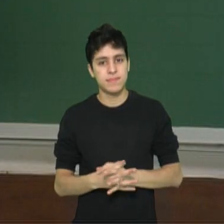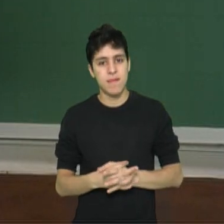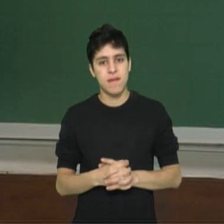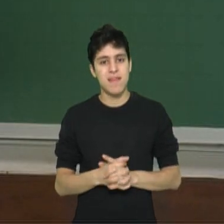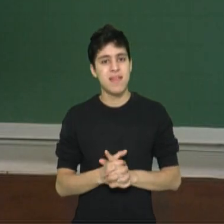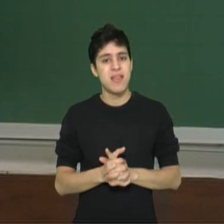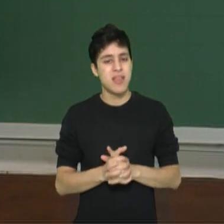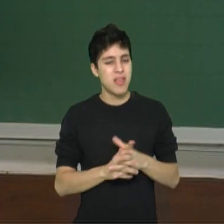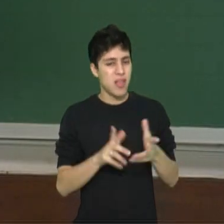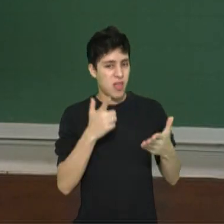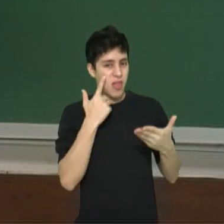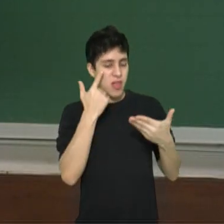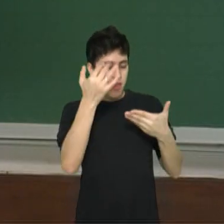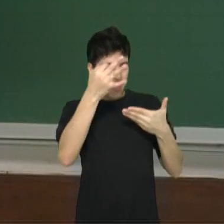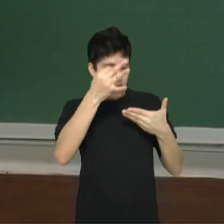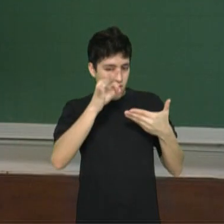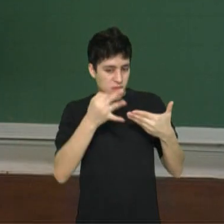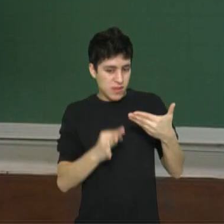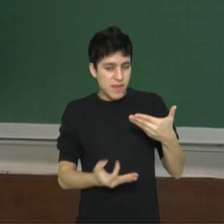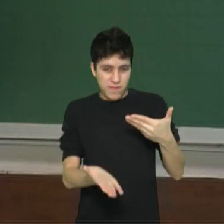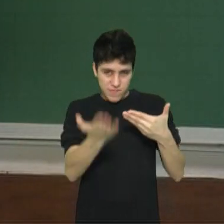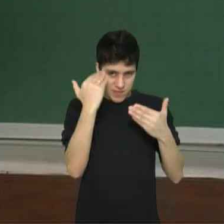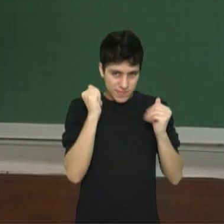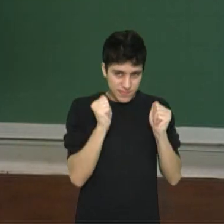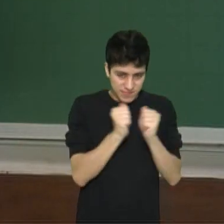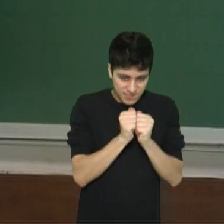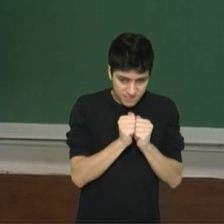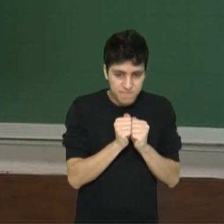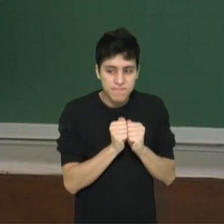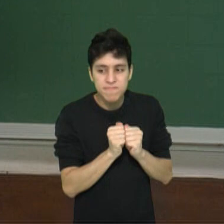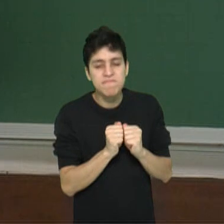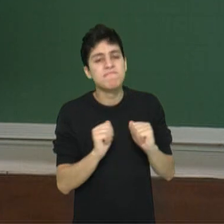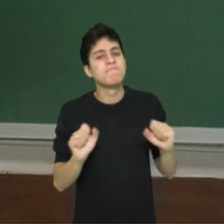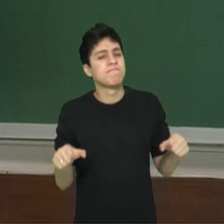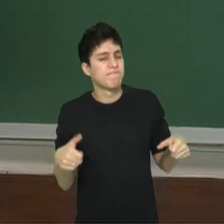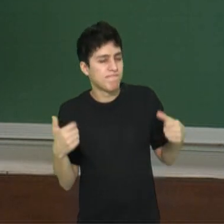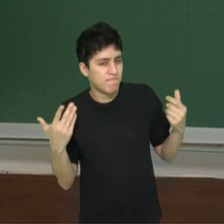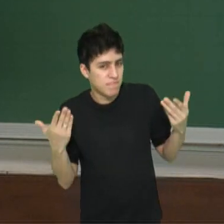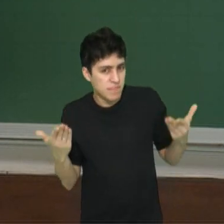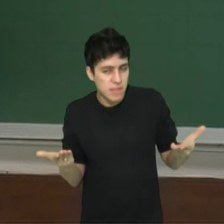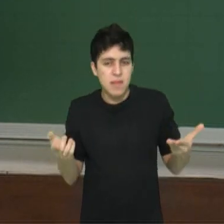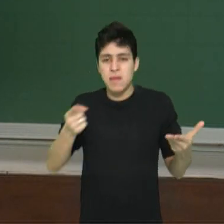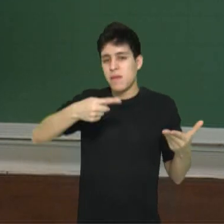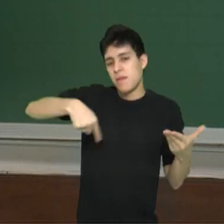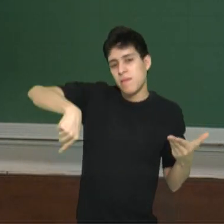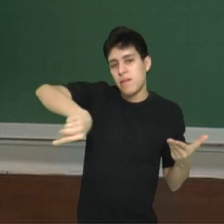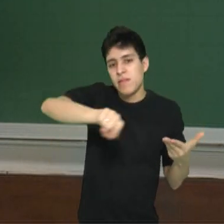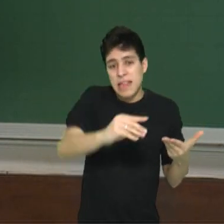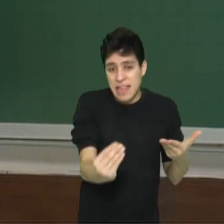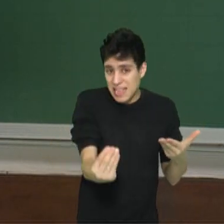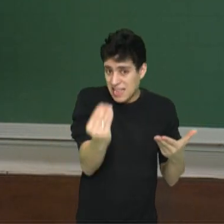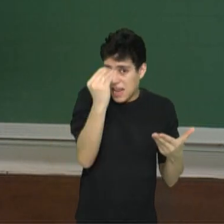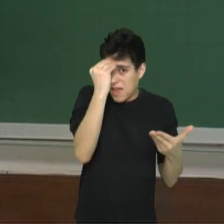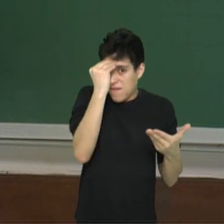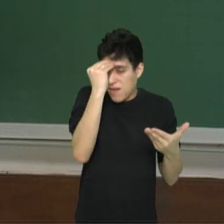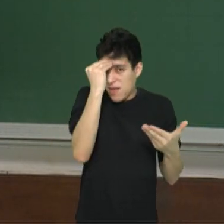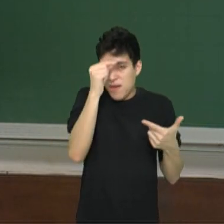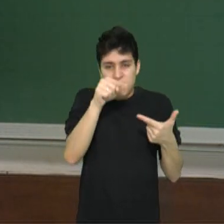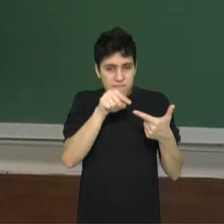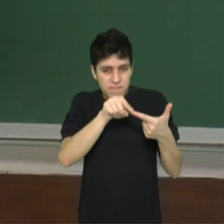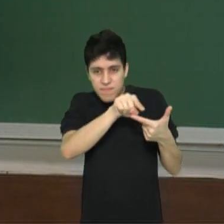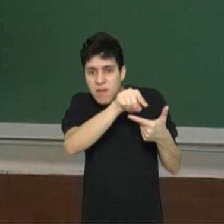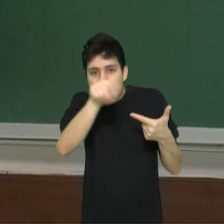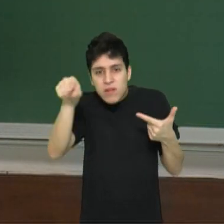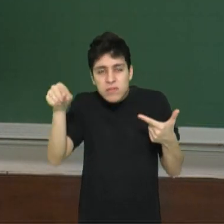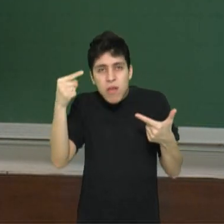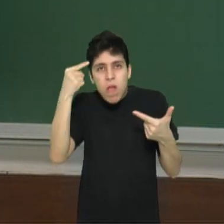Correção, então vamos lá. Então, para você gravar, para você já se habituar,